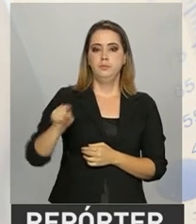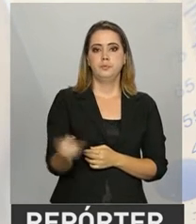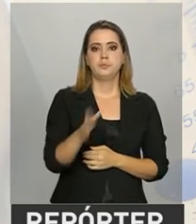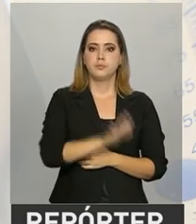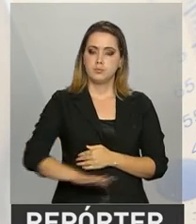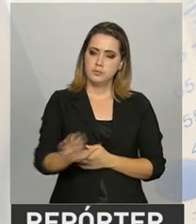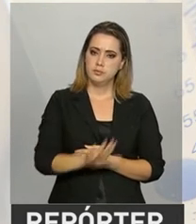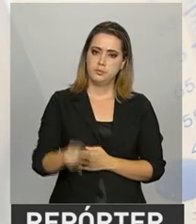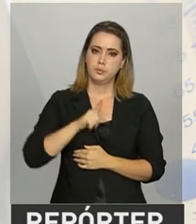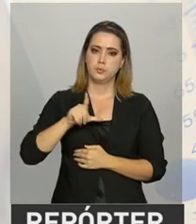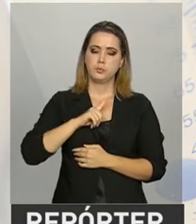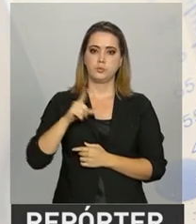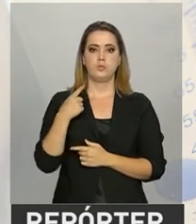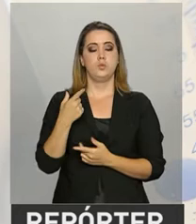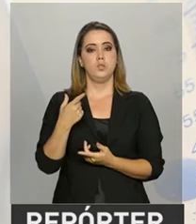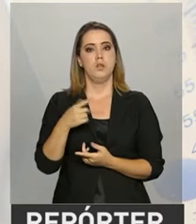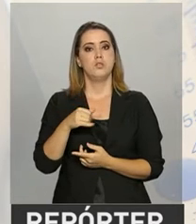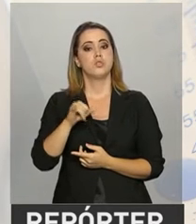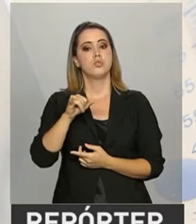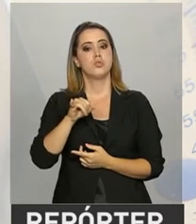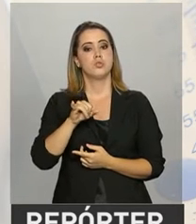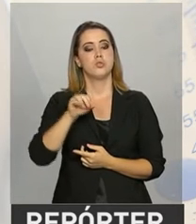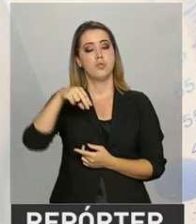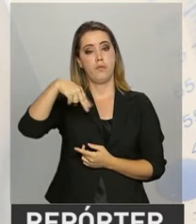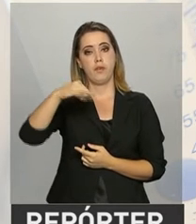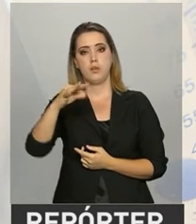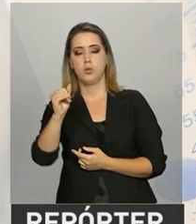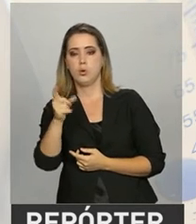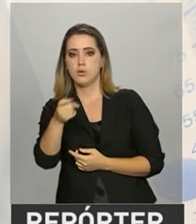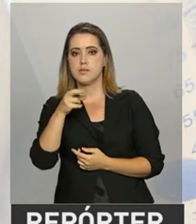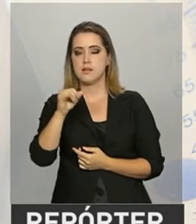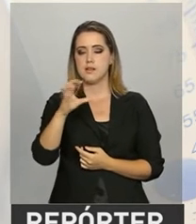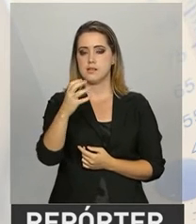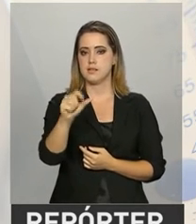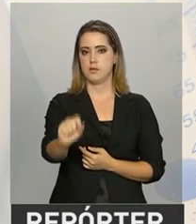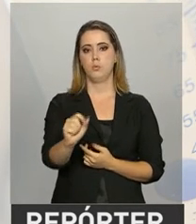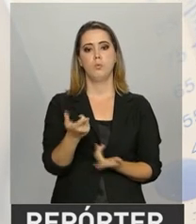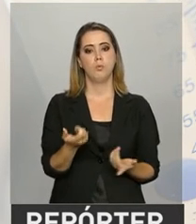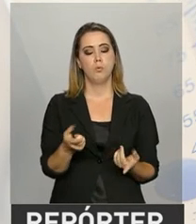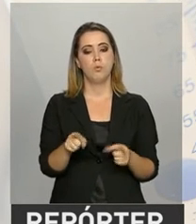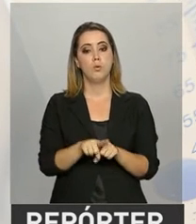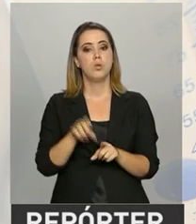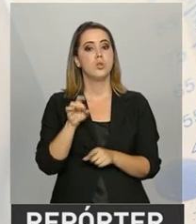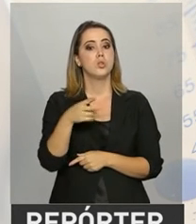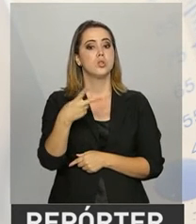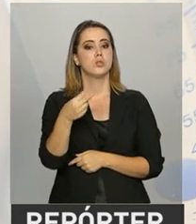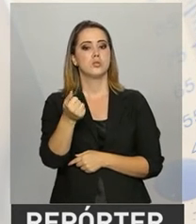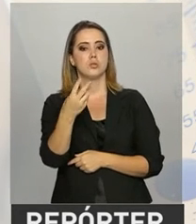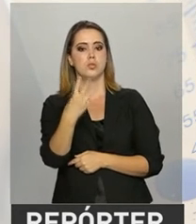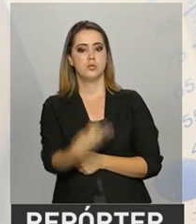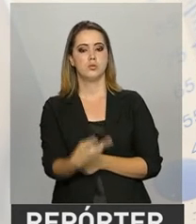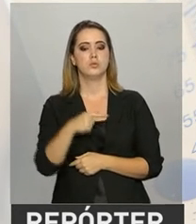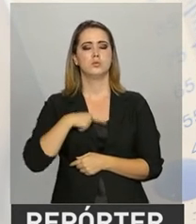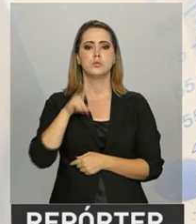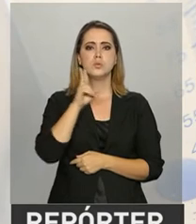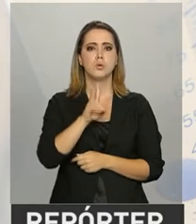faixa etária sofreram intoxicações. Só em 2013, o Sistema Nacional de